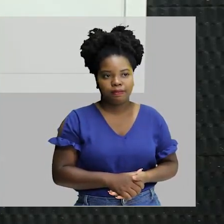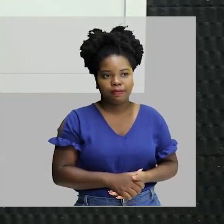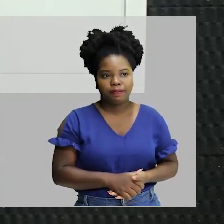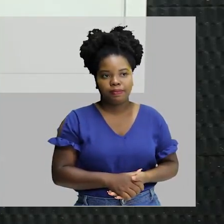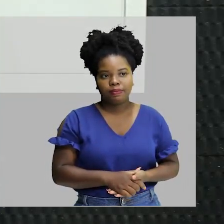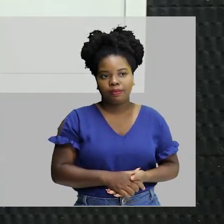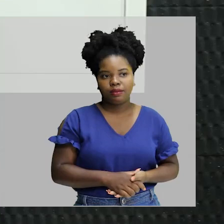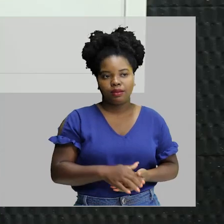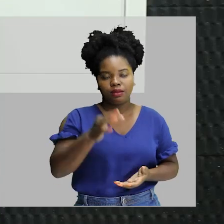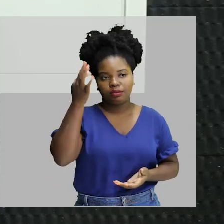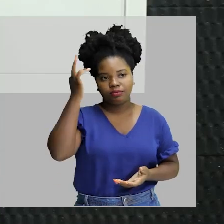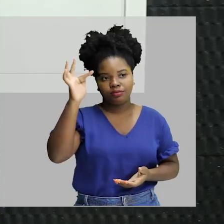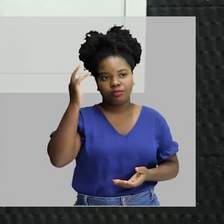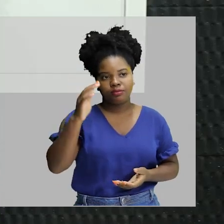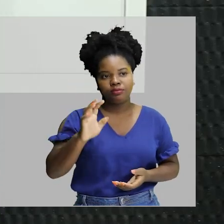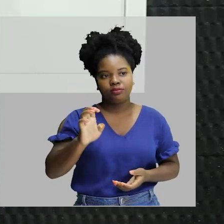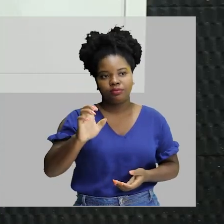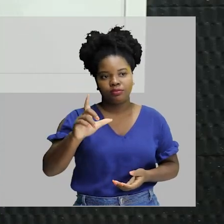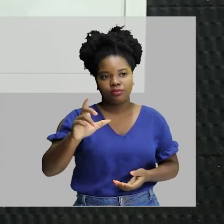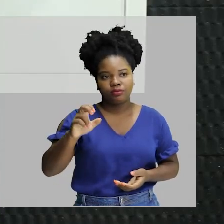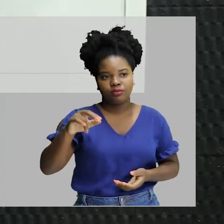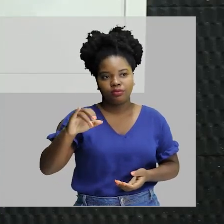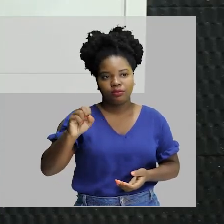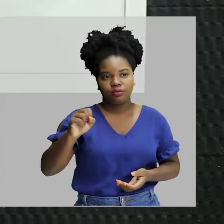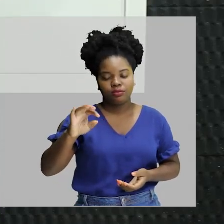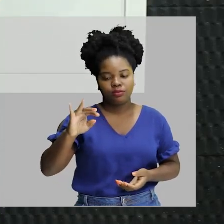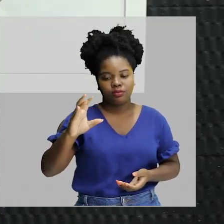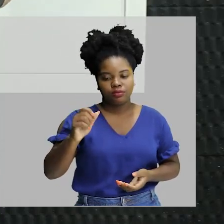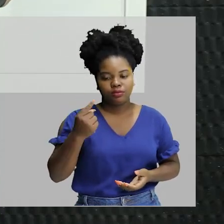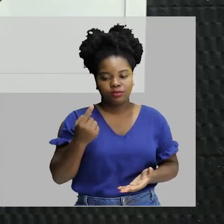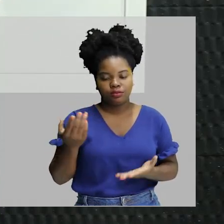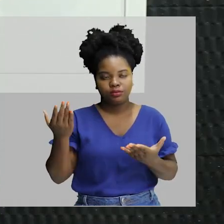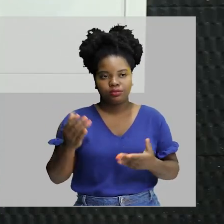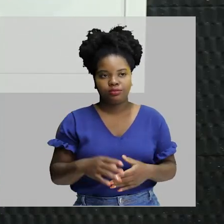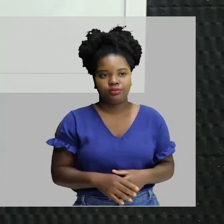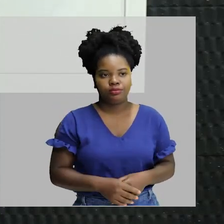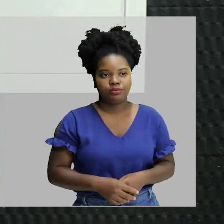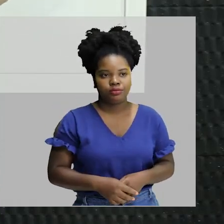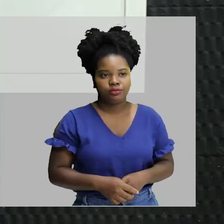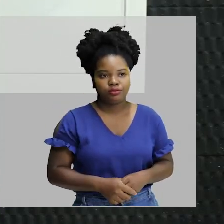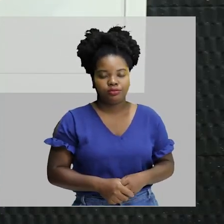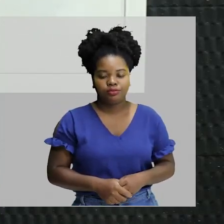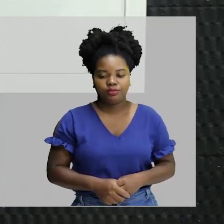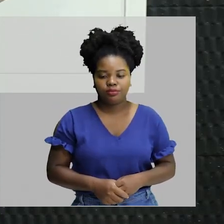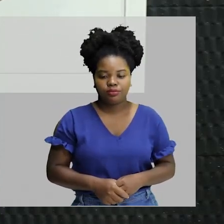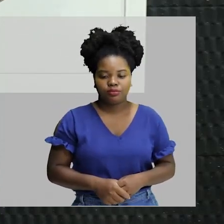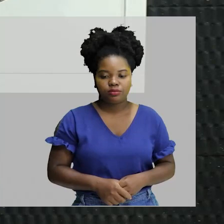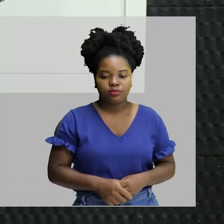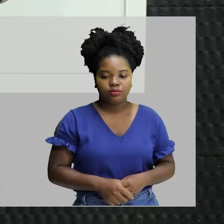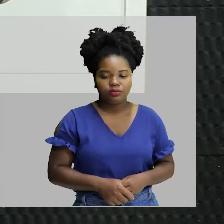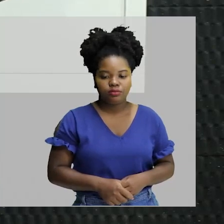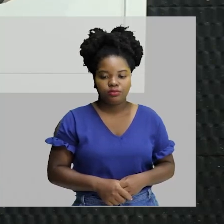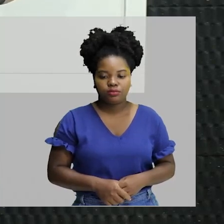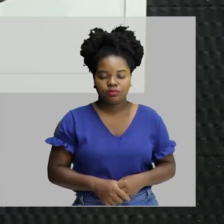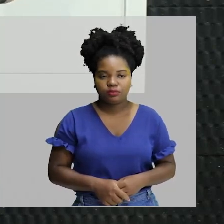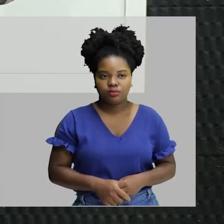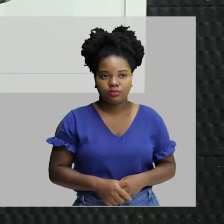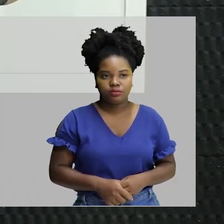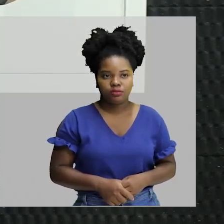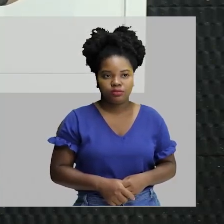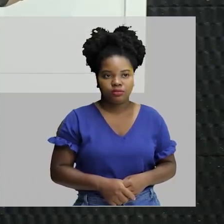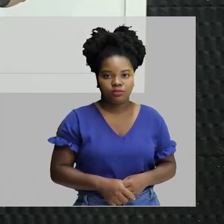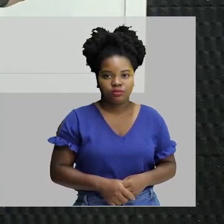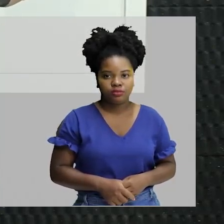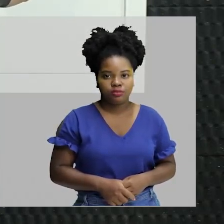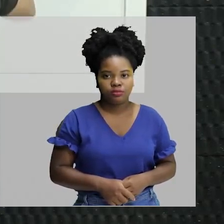a filosofia helenística. Na filosofia nós temos a filosofia helenística.